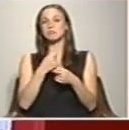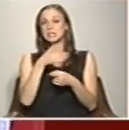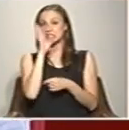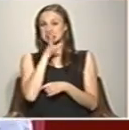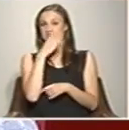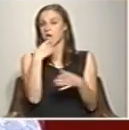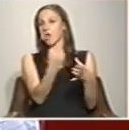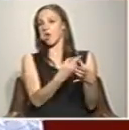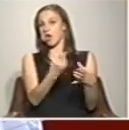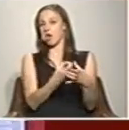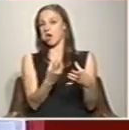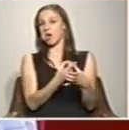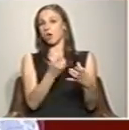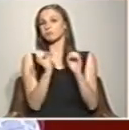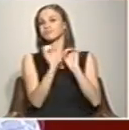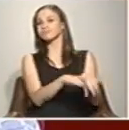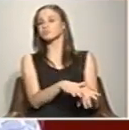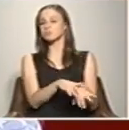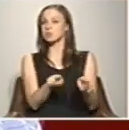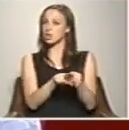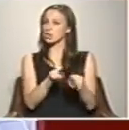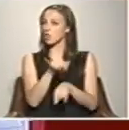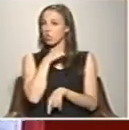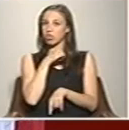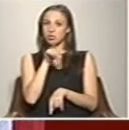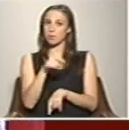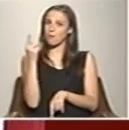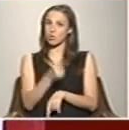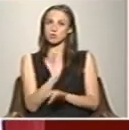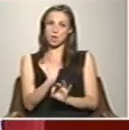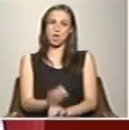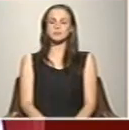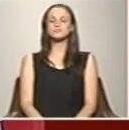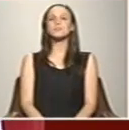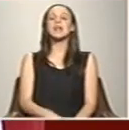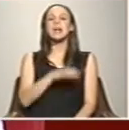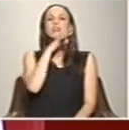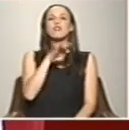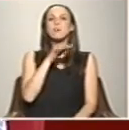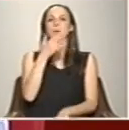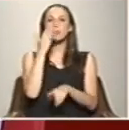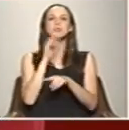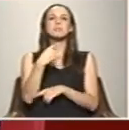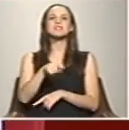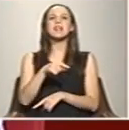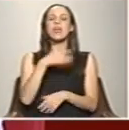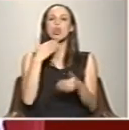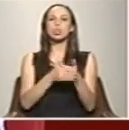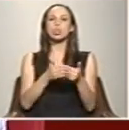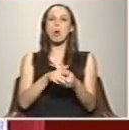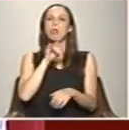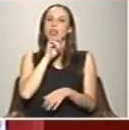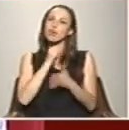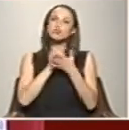bem concreto. E nas famílias, por exemplo, há idosos que podiam ajudar